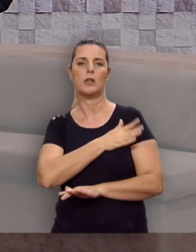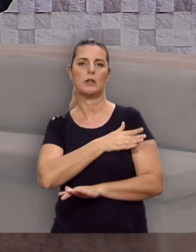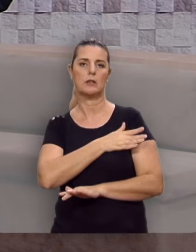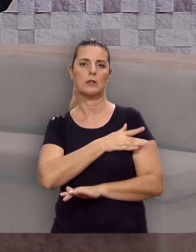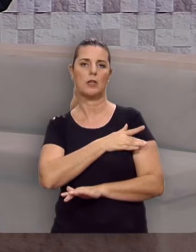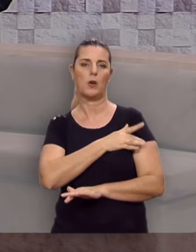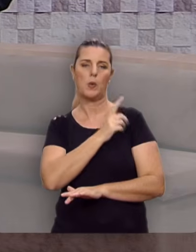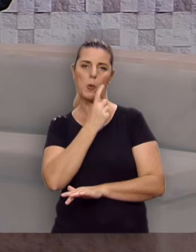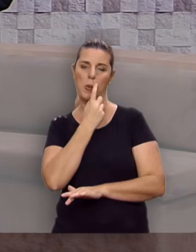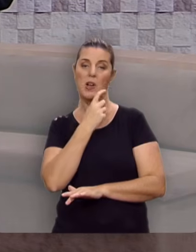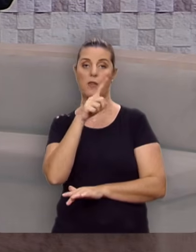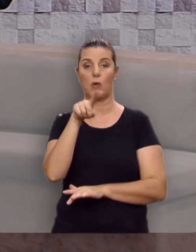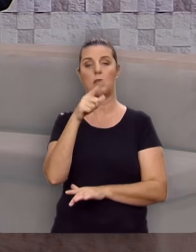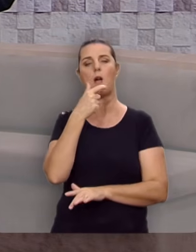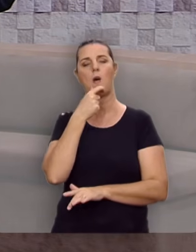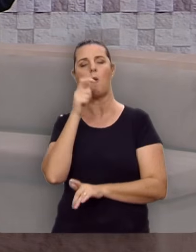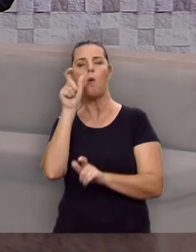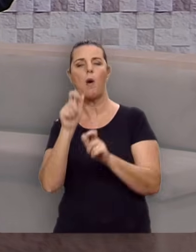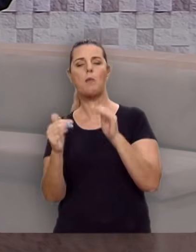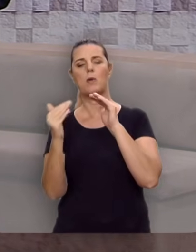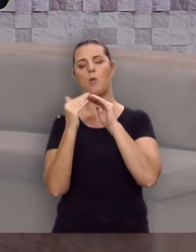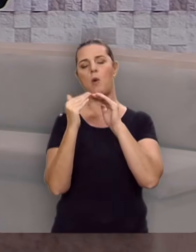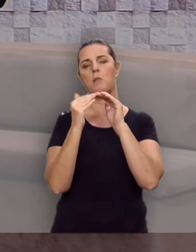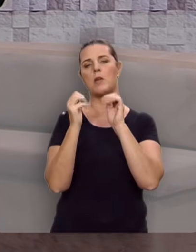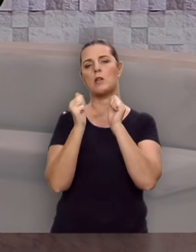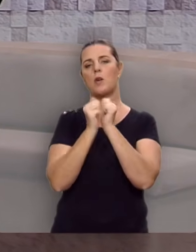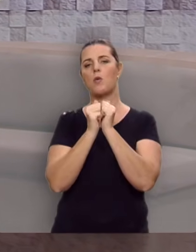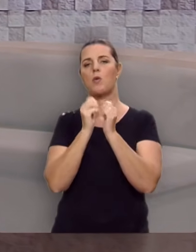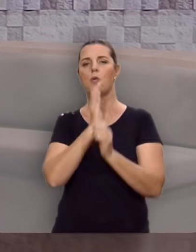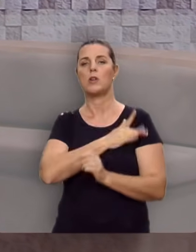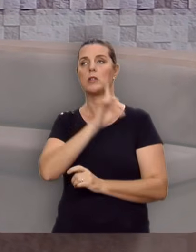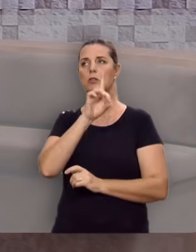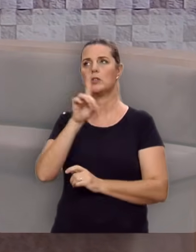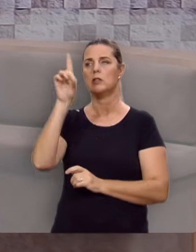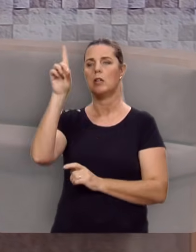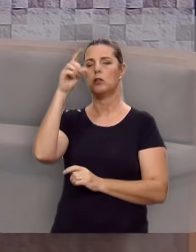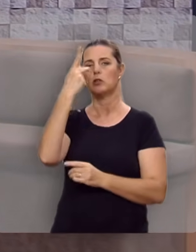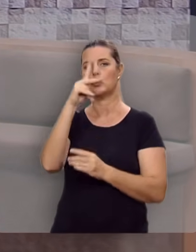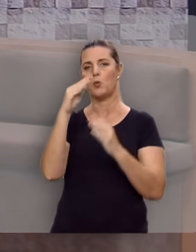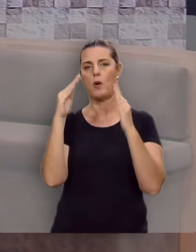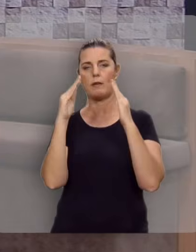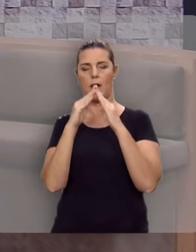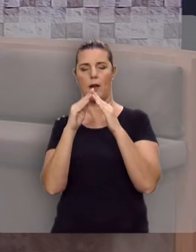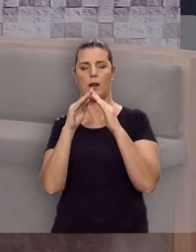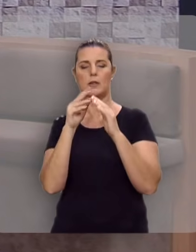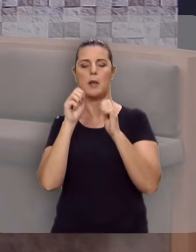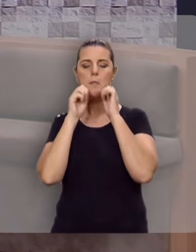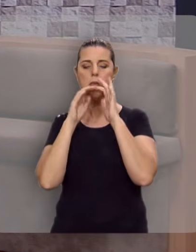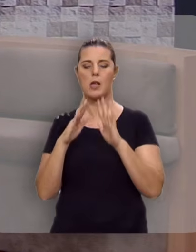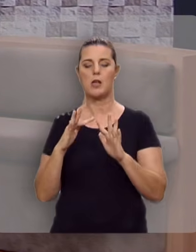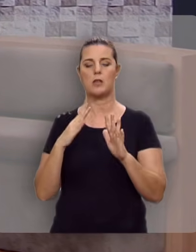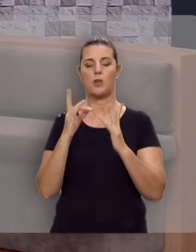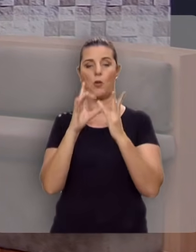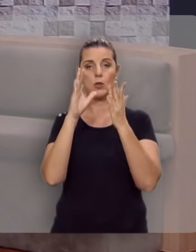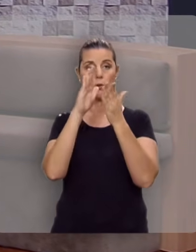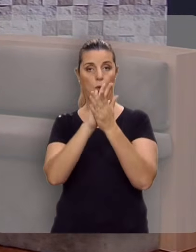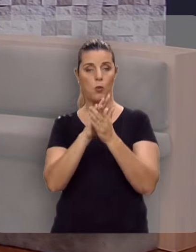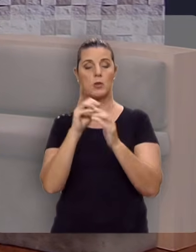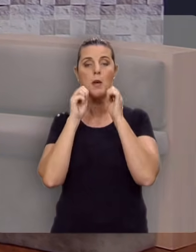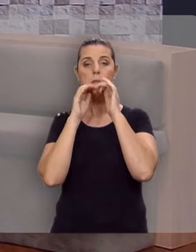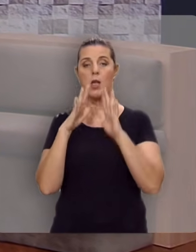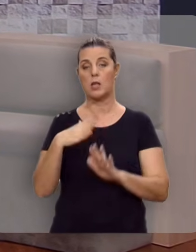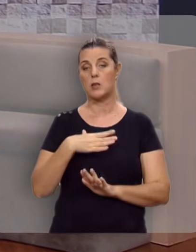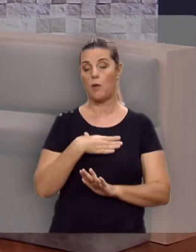coração, que você seja um homem segundo o coração de Deus dentro da sua casa. Uma bênção para sua esposa, uma bênção para os